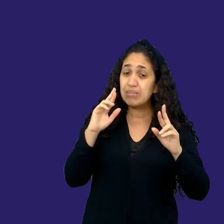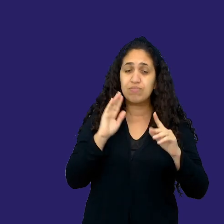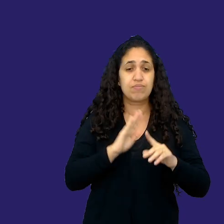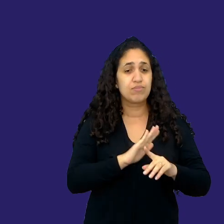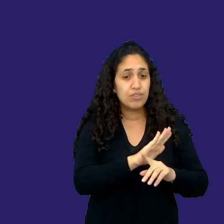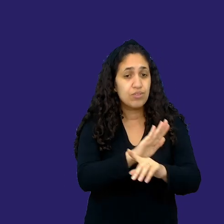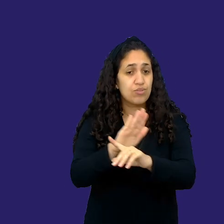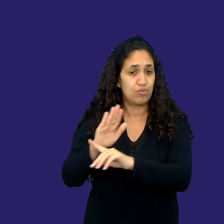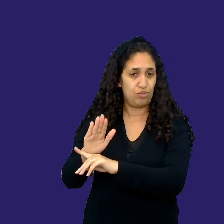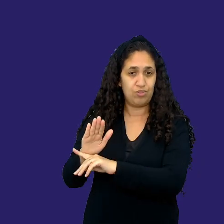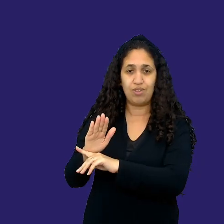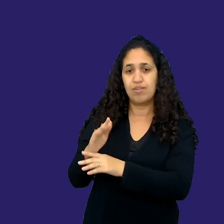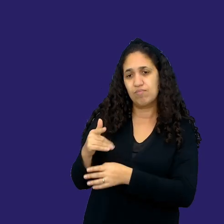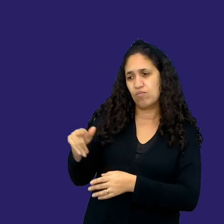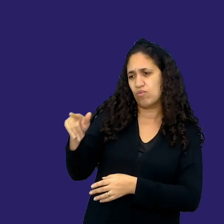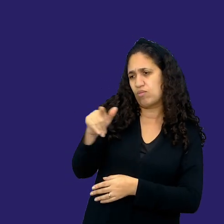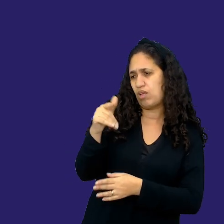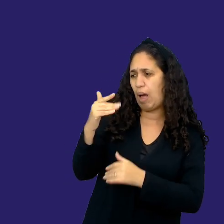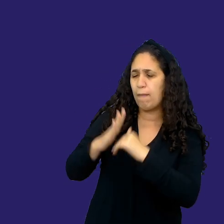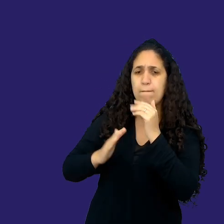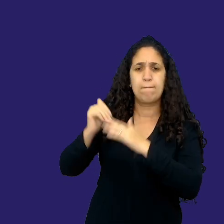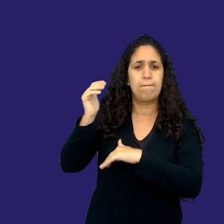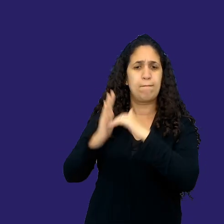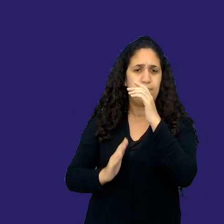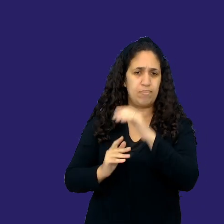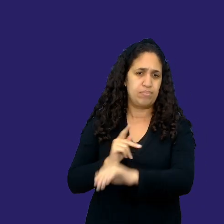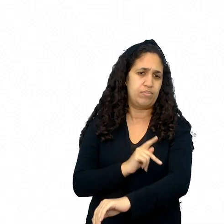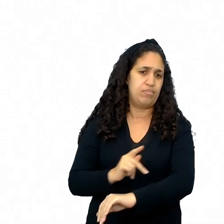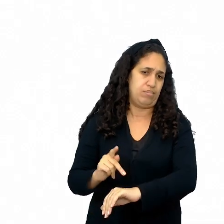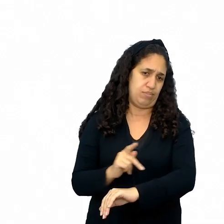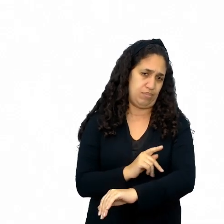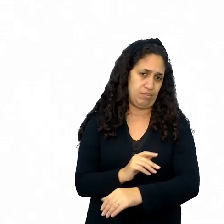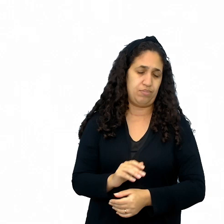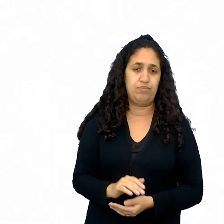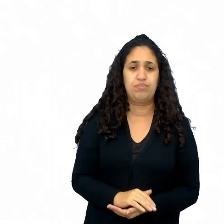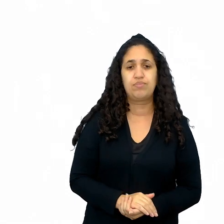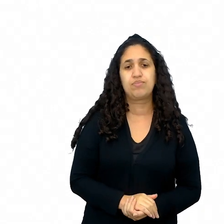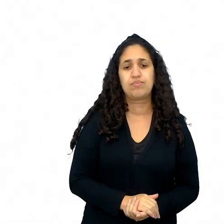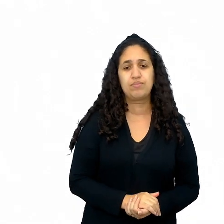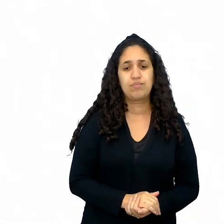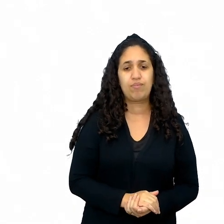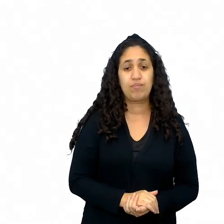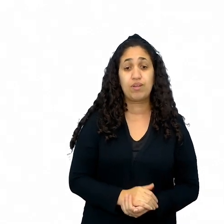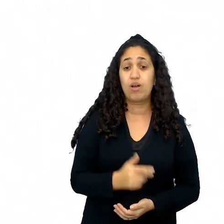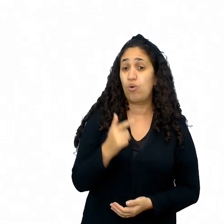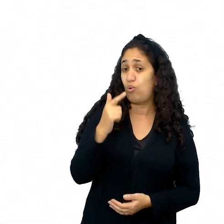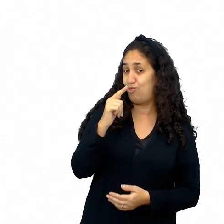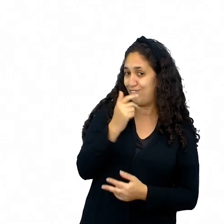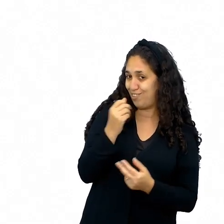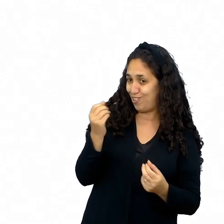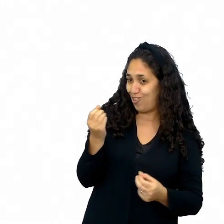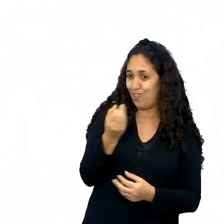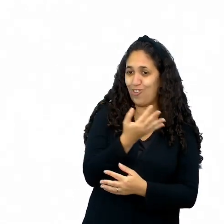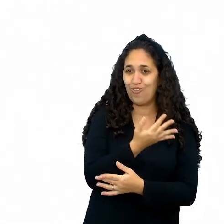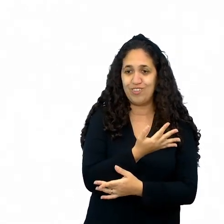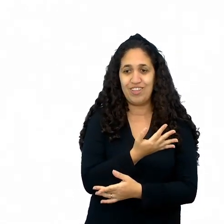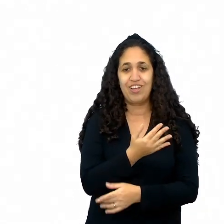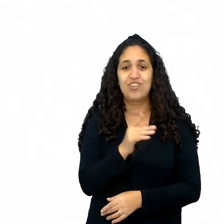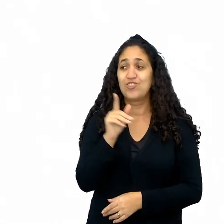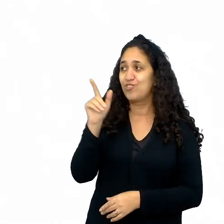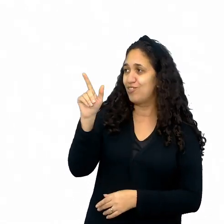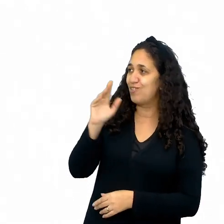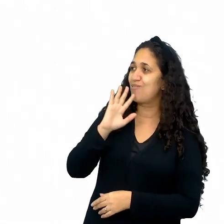com a melhoria das práticas pedagógicas em sala de aula. Outra novidade que vocês